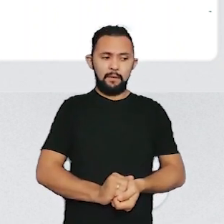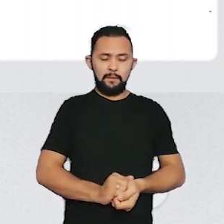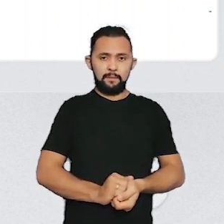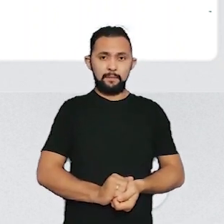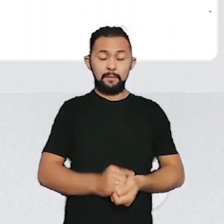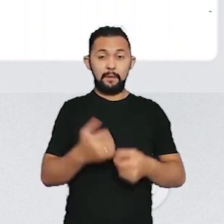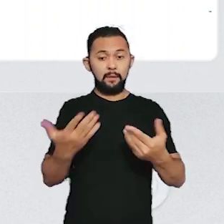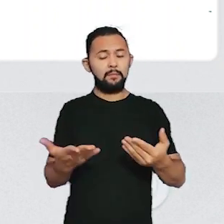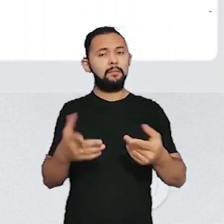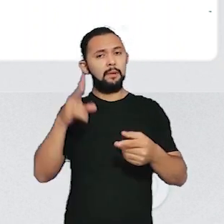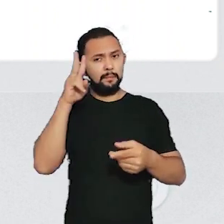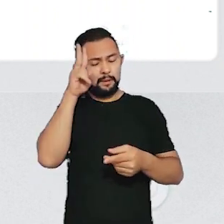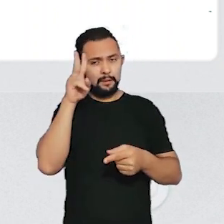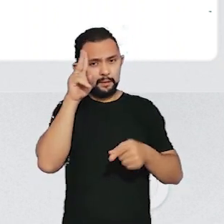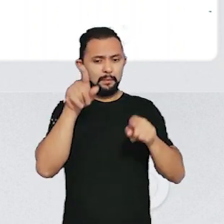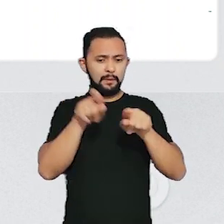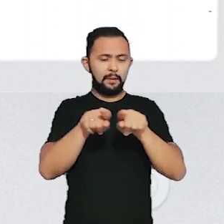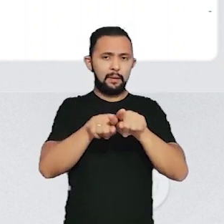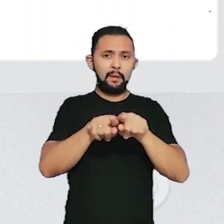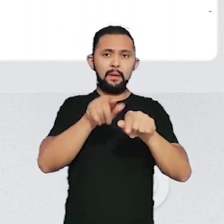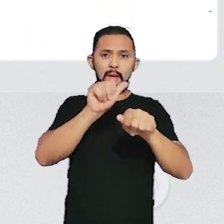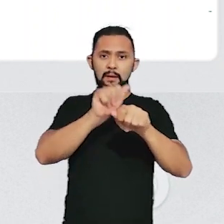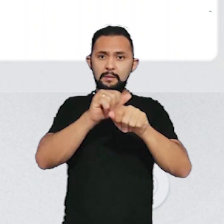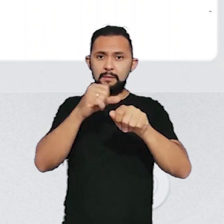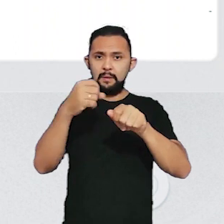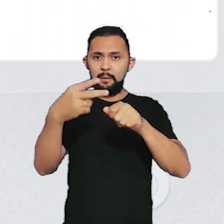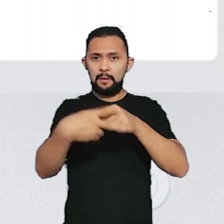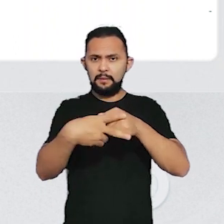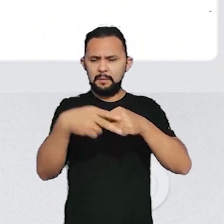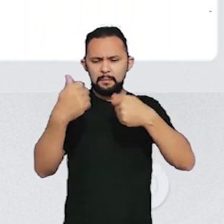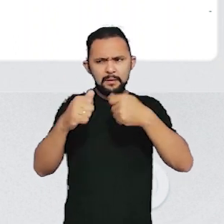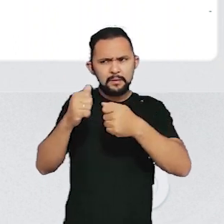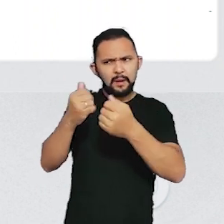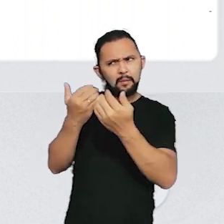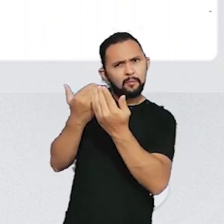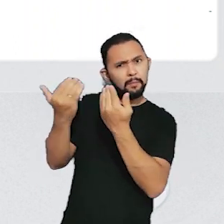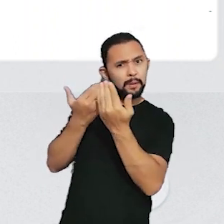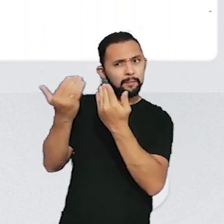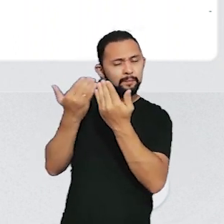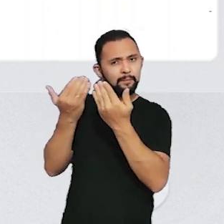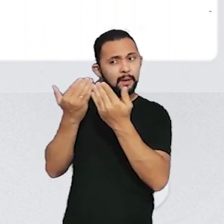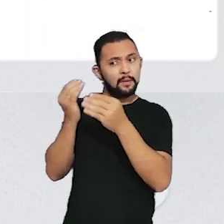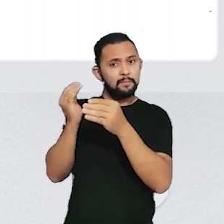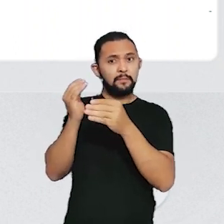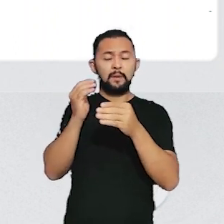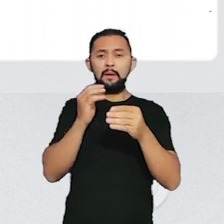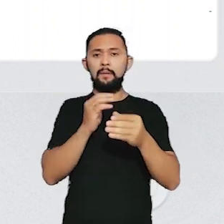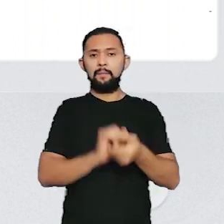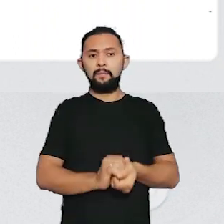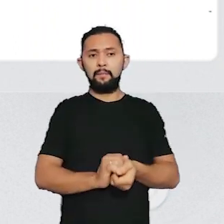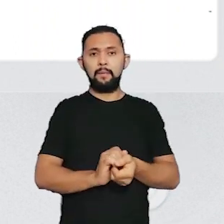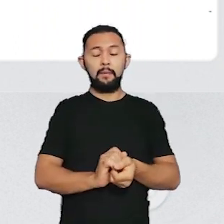não vai ser preciso fazer aquela análise sintática que a gente tem lá dentro da substantiva, aqui também não existe. O que é que a gente vai